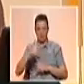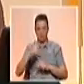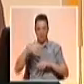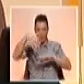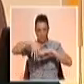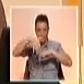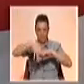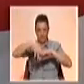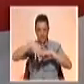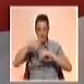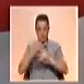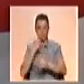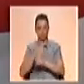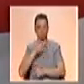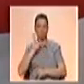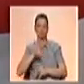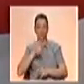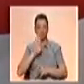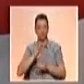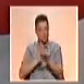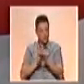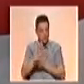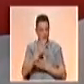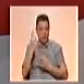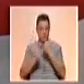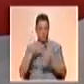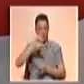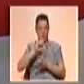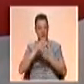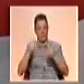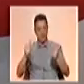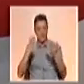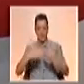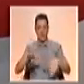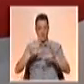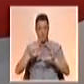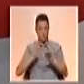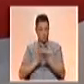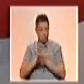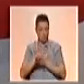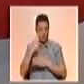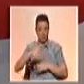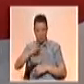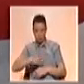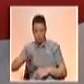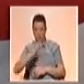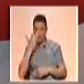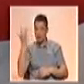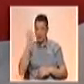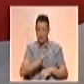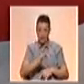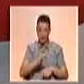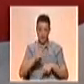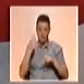filtrar poluentes e manter alguma qualidade. No entanto, nós continuamos a ter zonas negras em